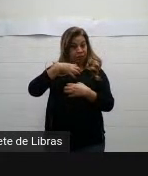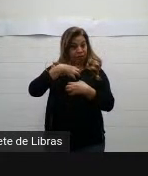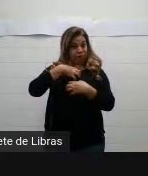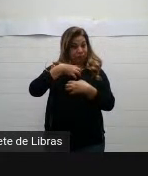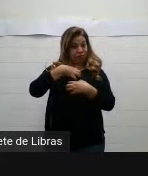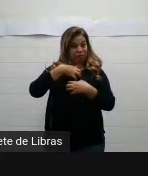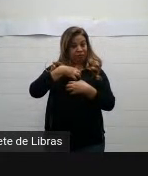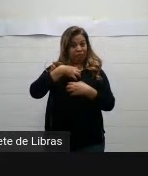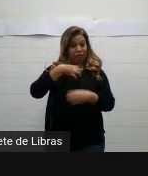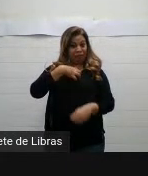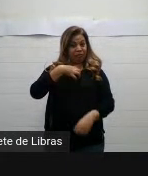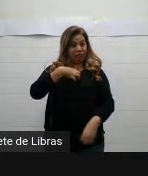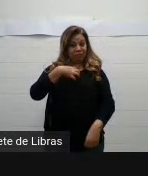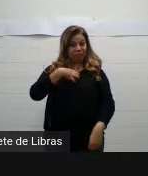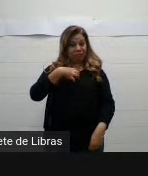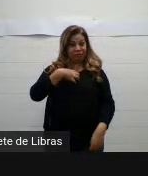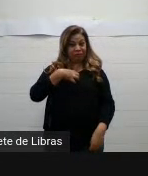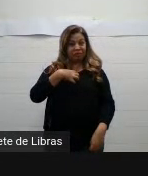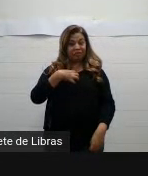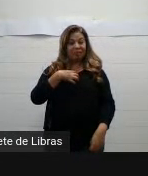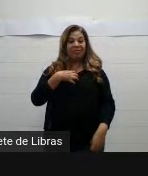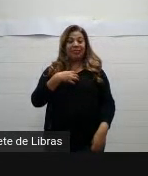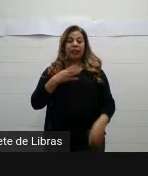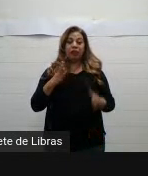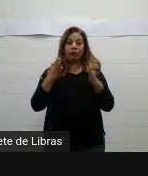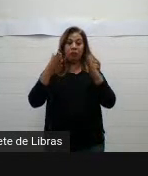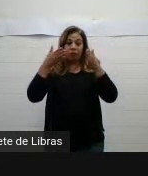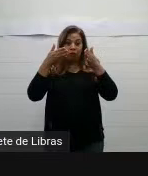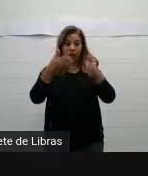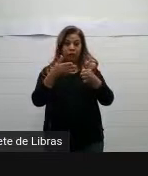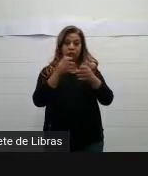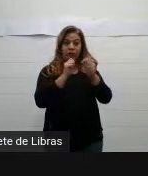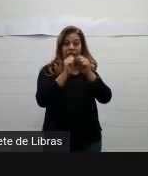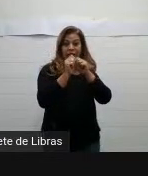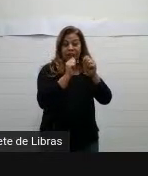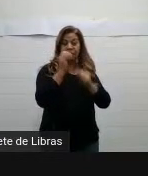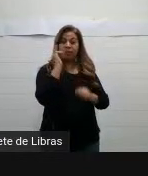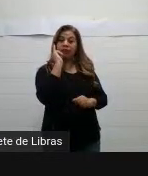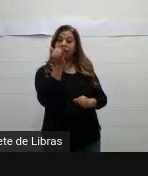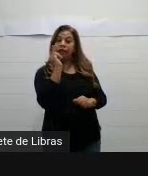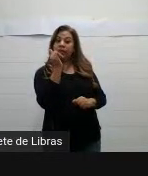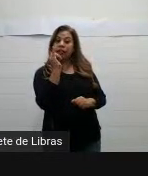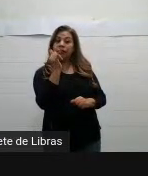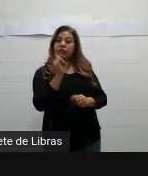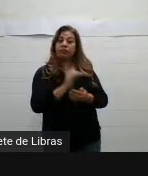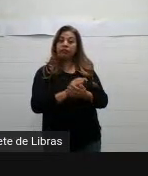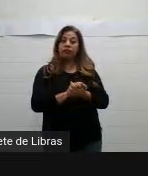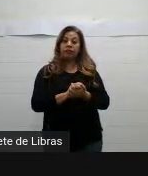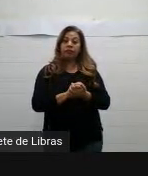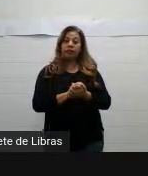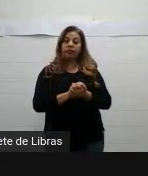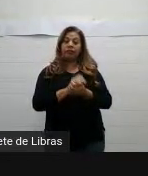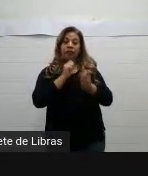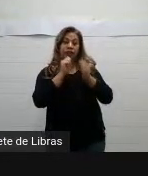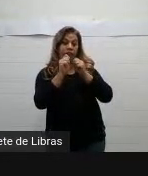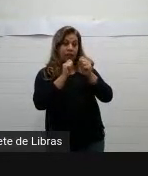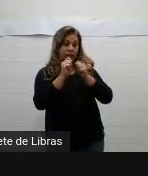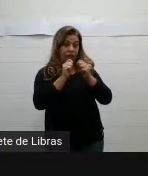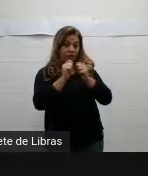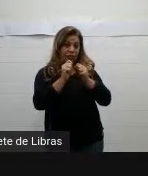em que ela trata de uma abordagem chamada entrevistas narrativas, que são entrevistas que você usa